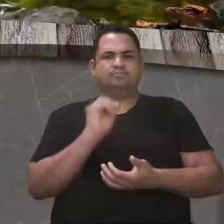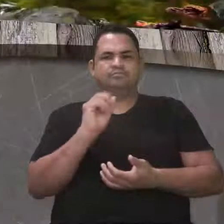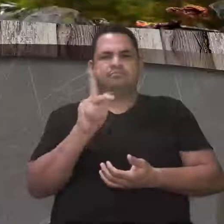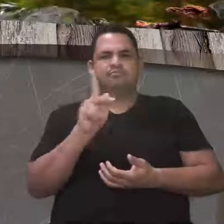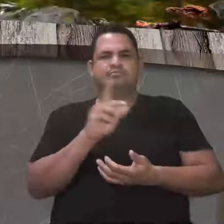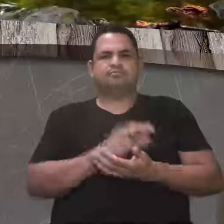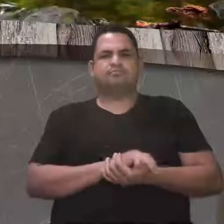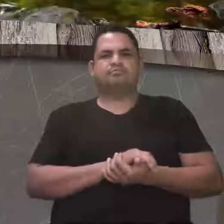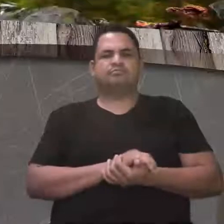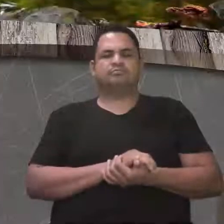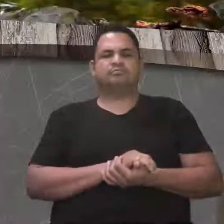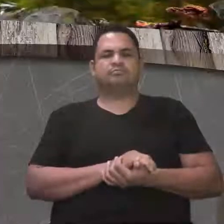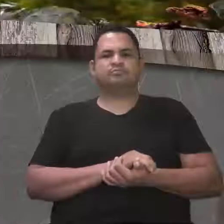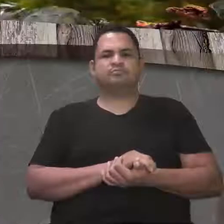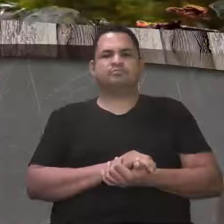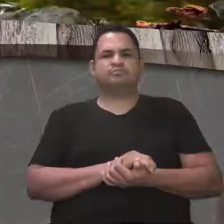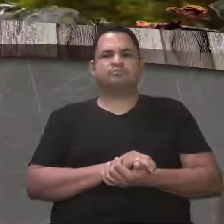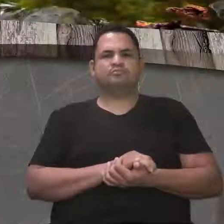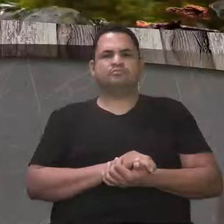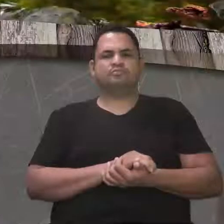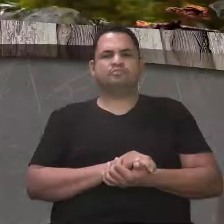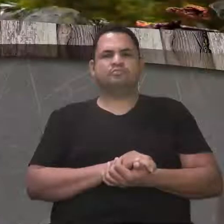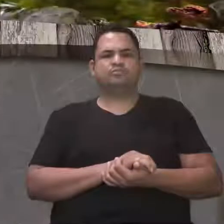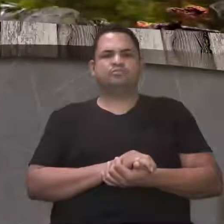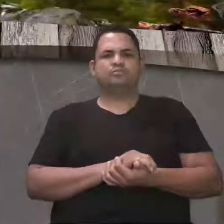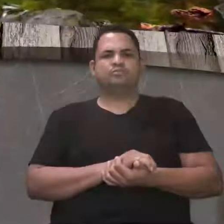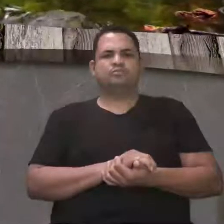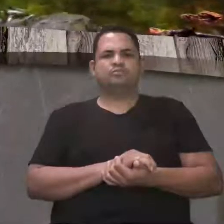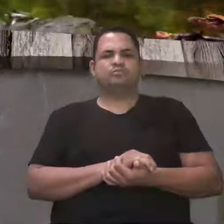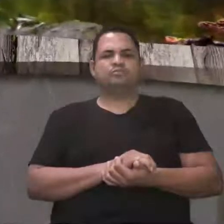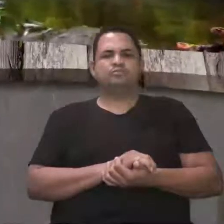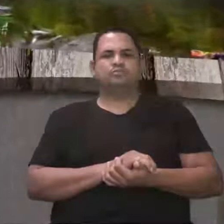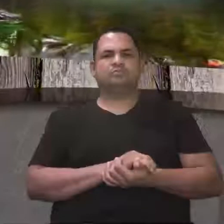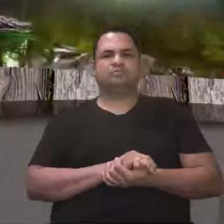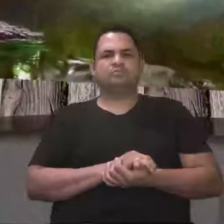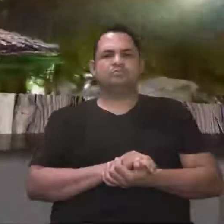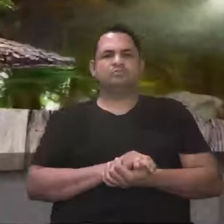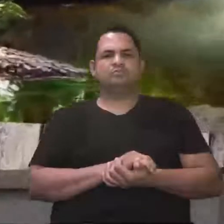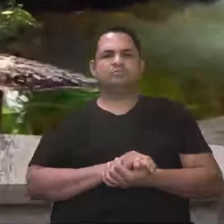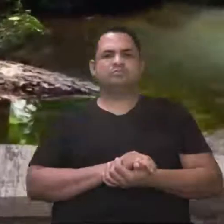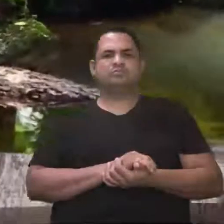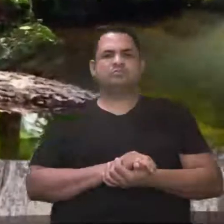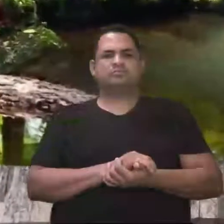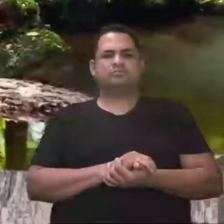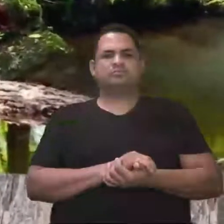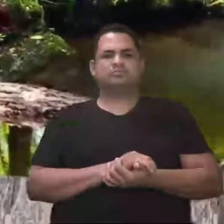Ok. Aproxima. Vem aqui em mim.